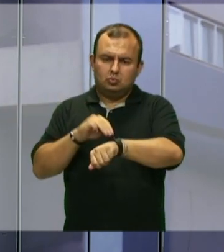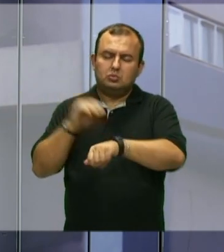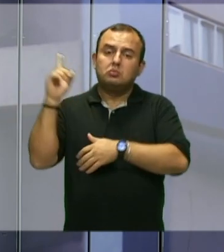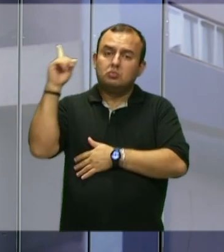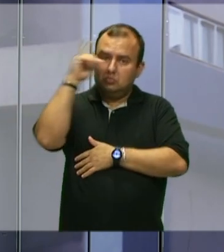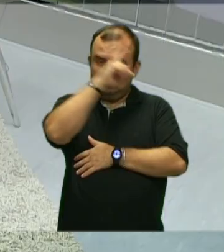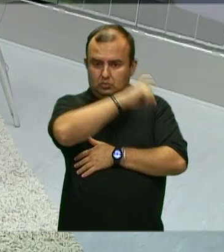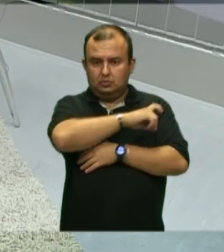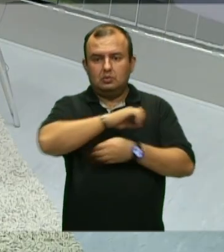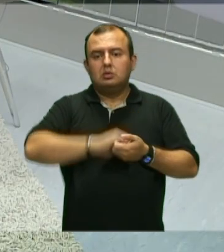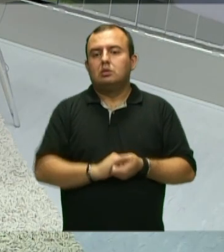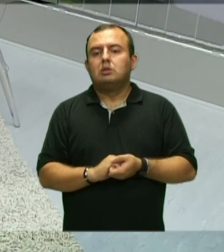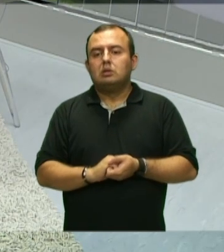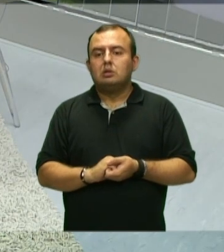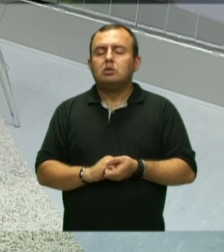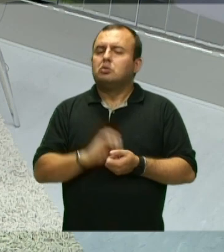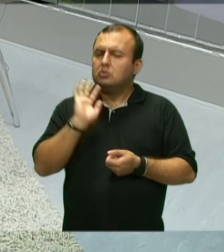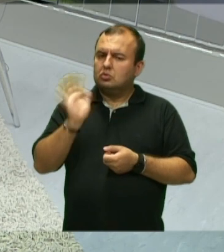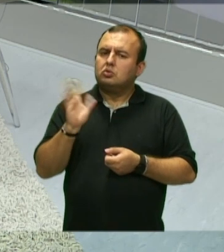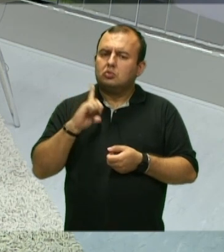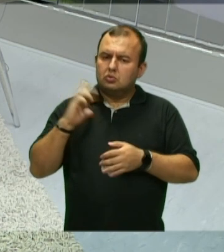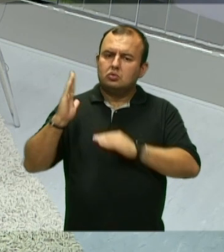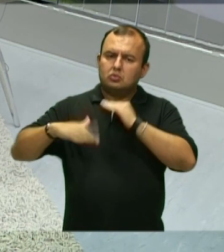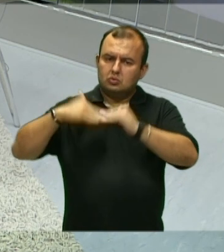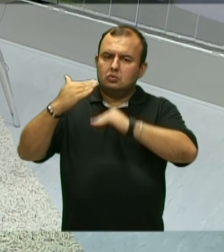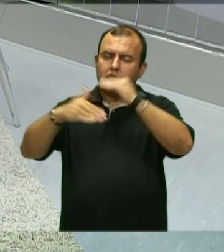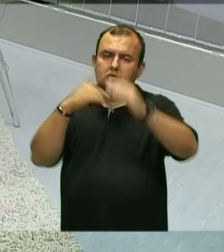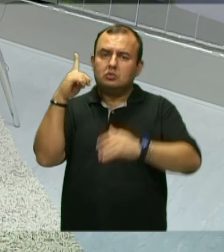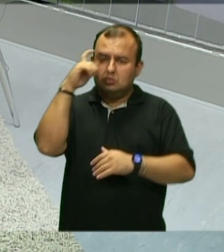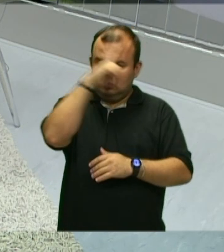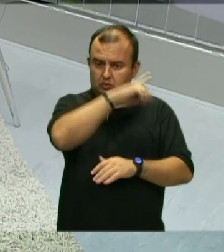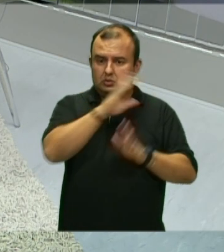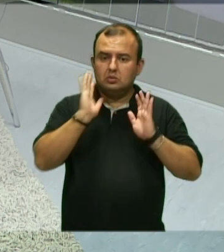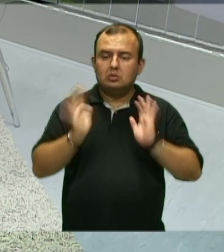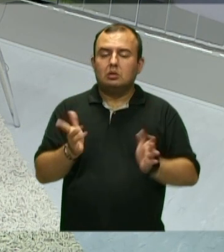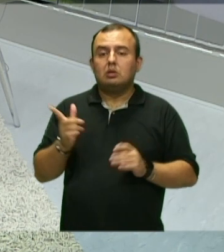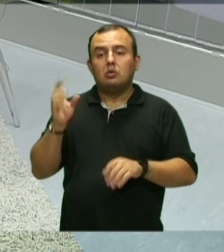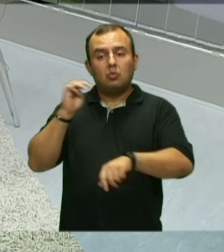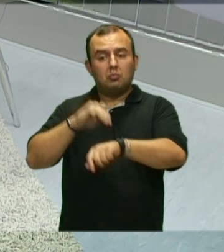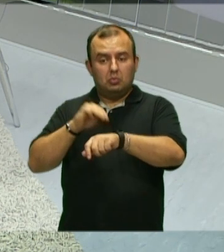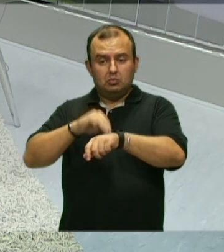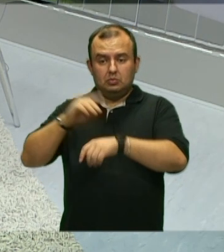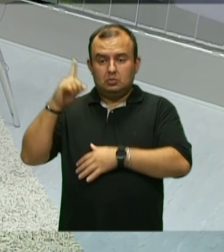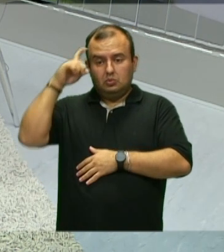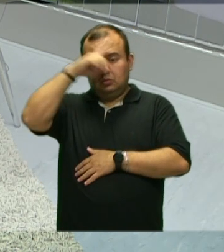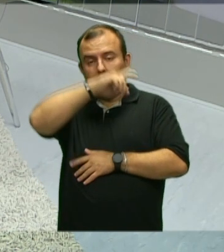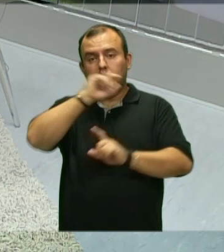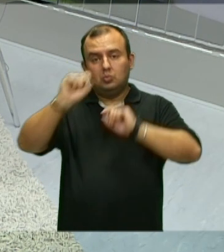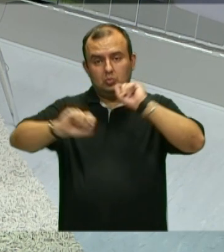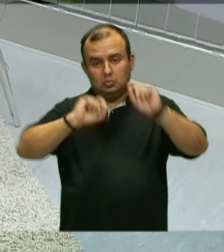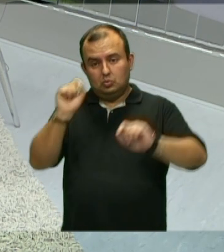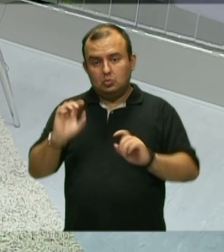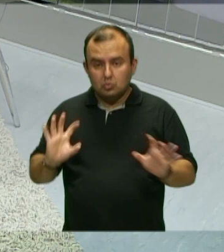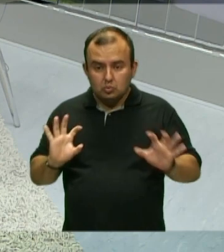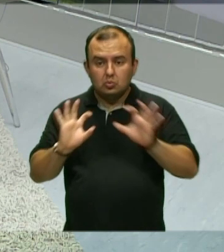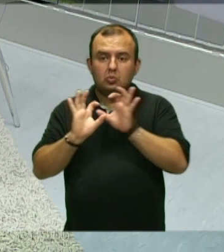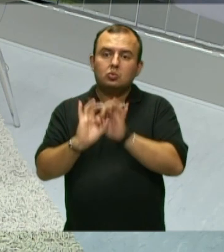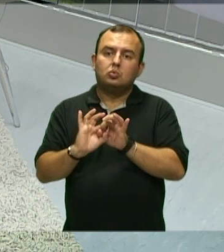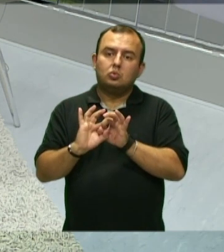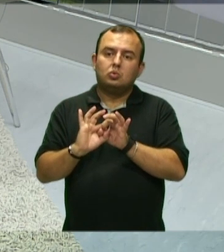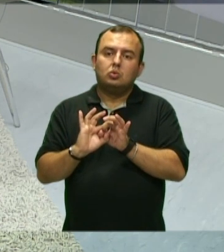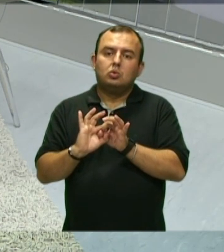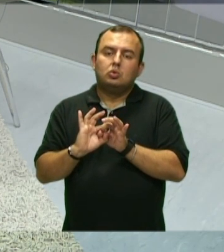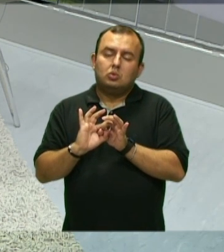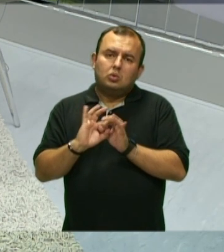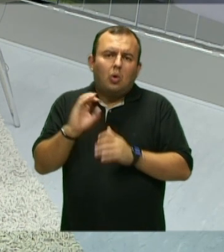né, e já vinha sendo construído esse momento difícil. Nós tivemos um momento muito difícil que era unir a maior parte,